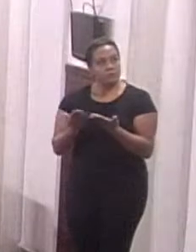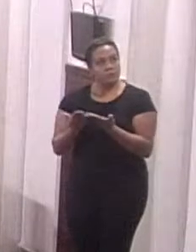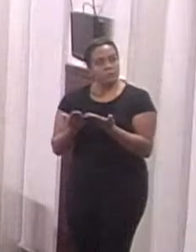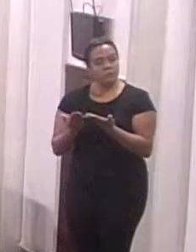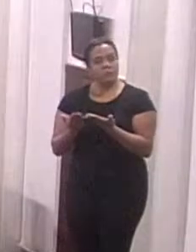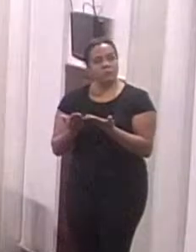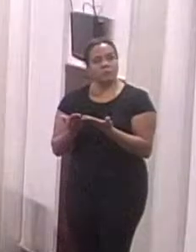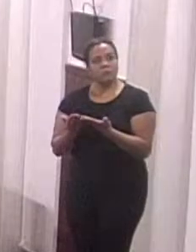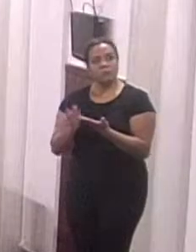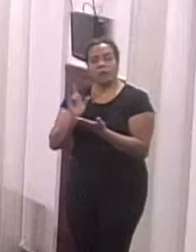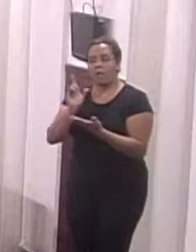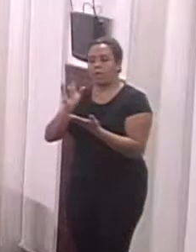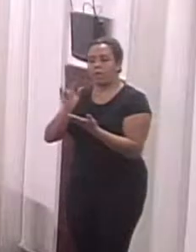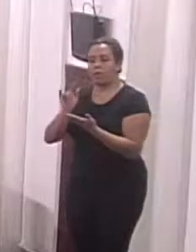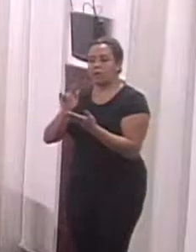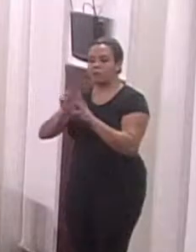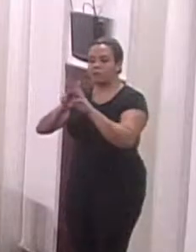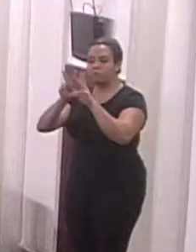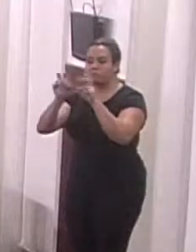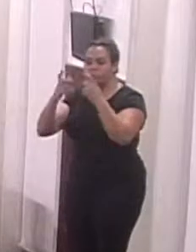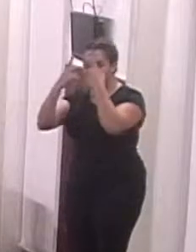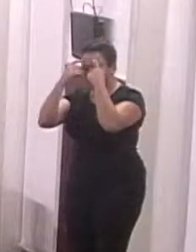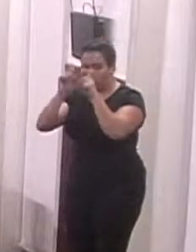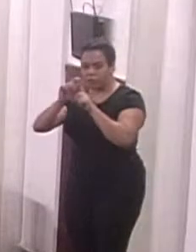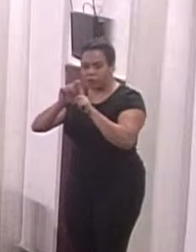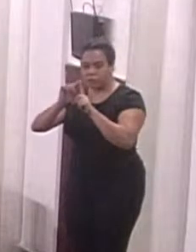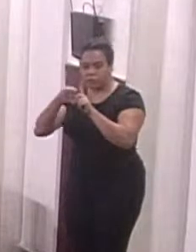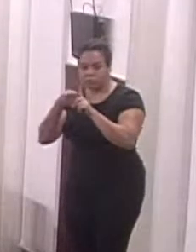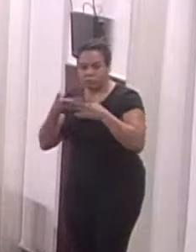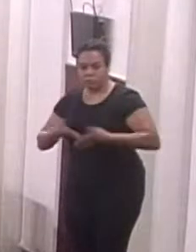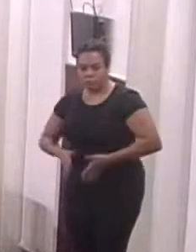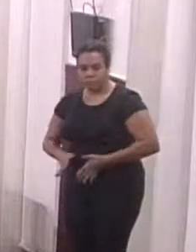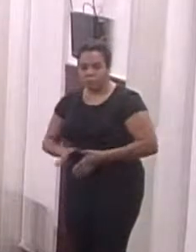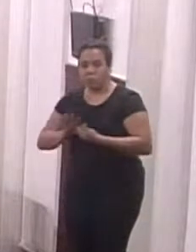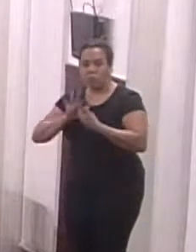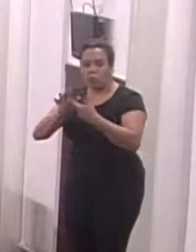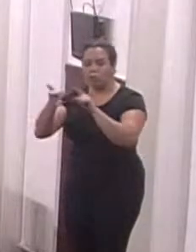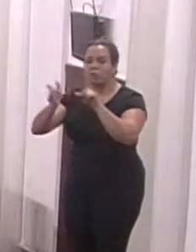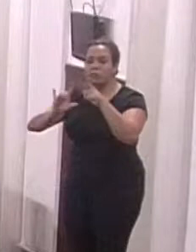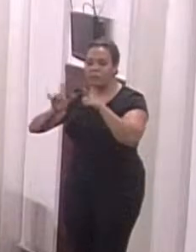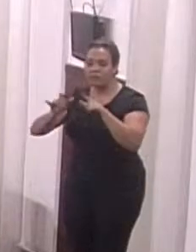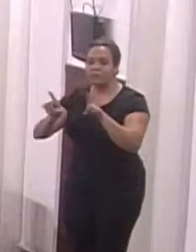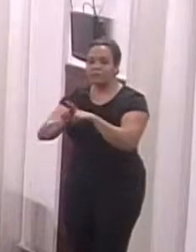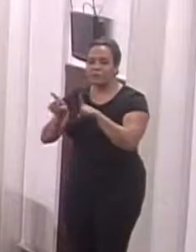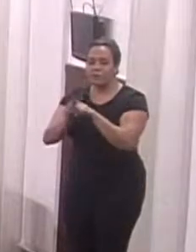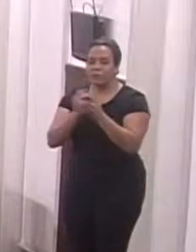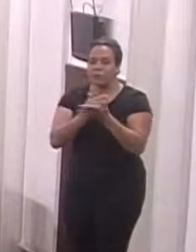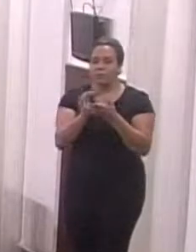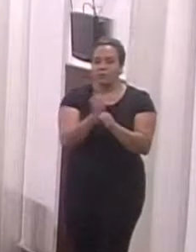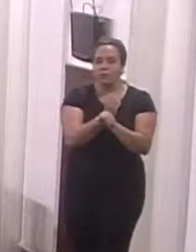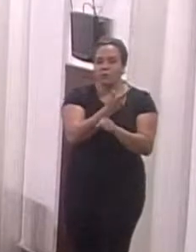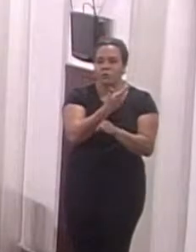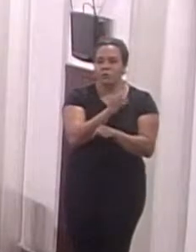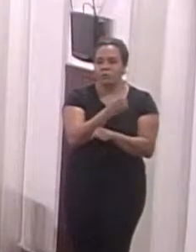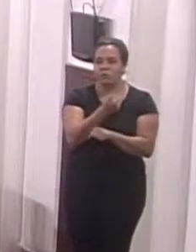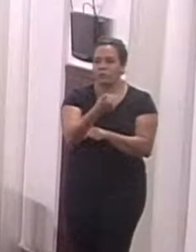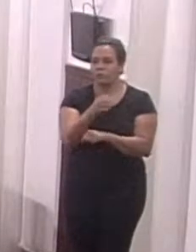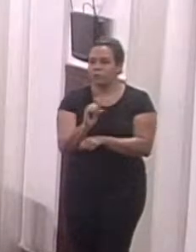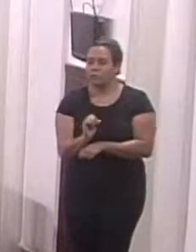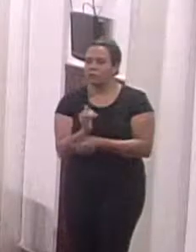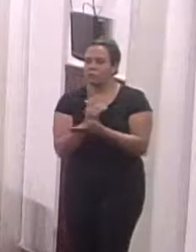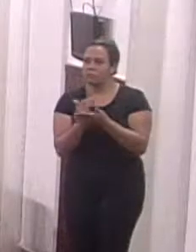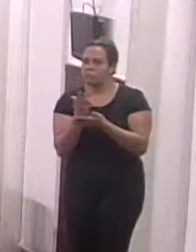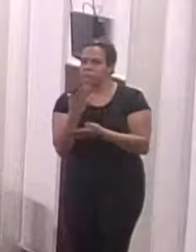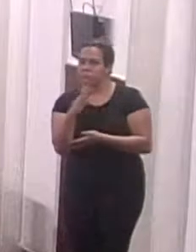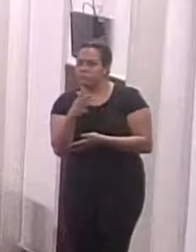essa questão da violência obstétrica tem aparecido muito na mídia. Desde 2010, mais ou menos, esses relatos